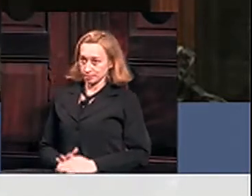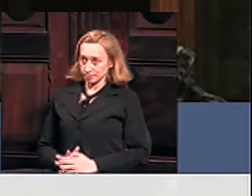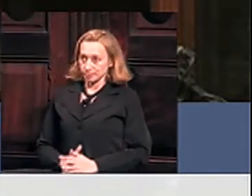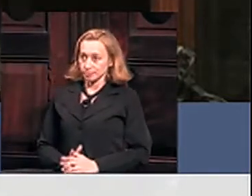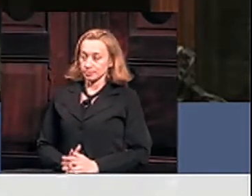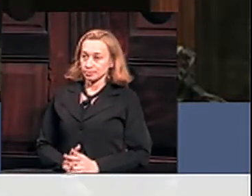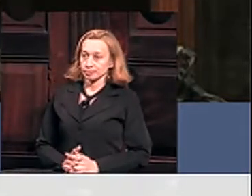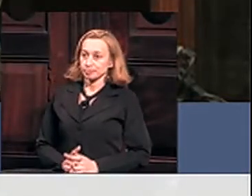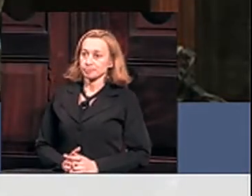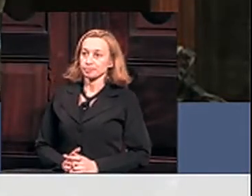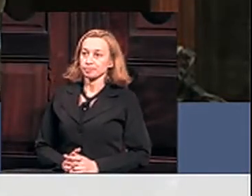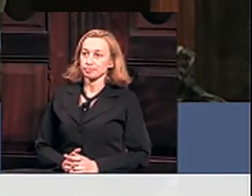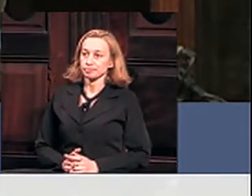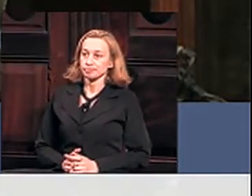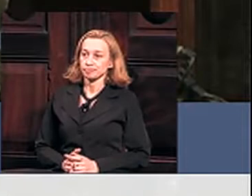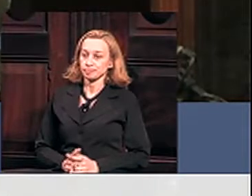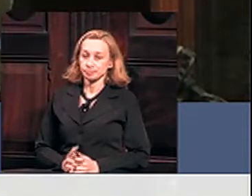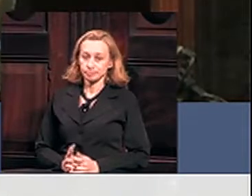Deputado Felipe Soares.